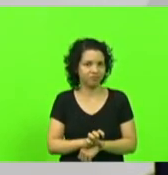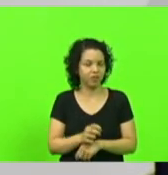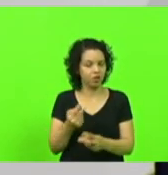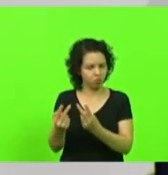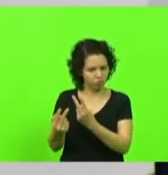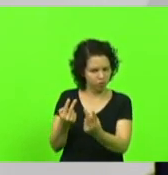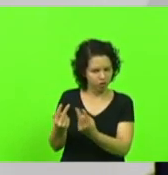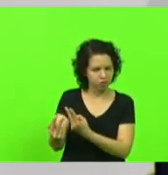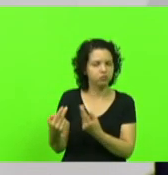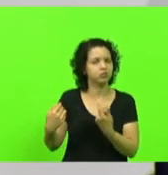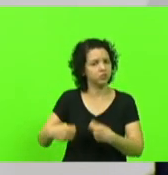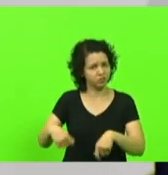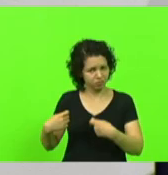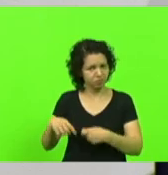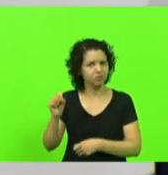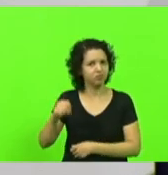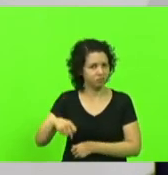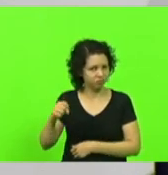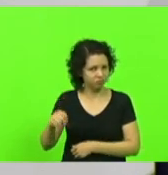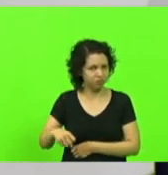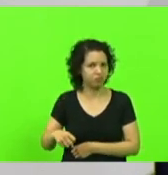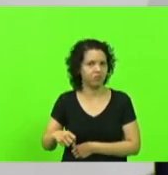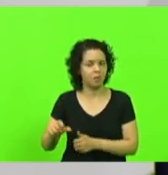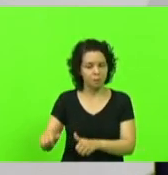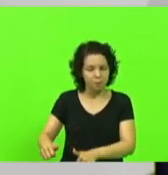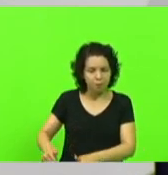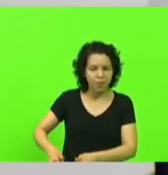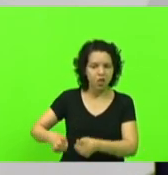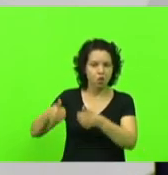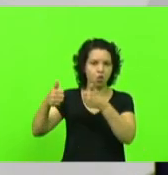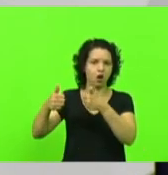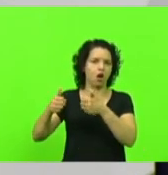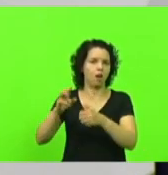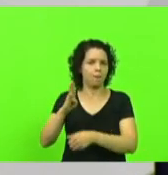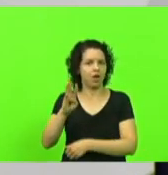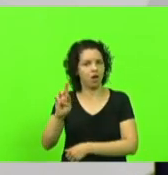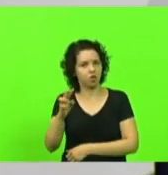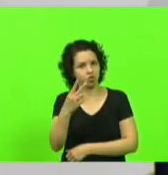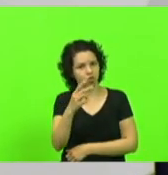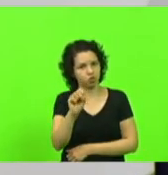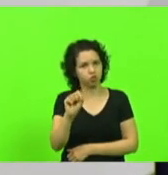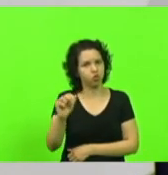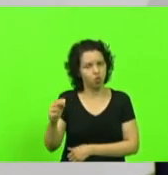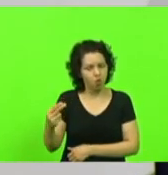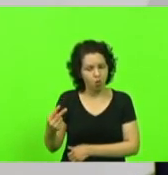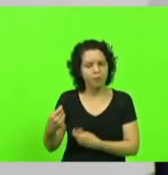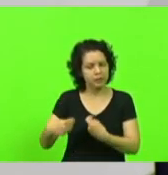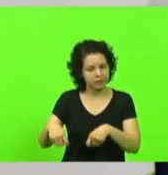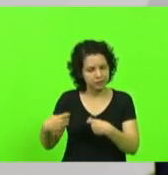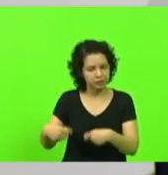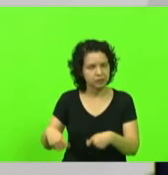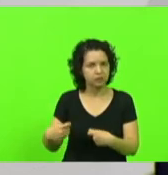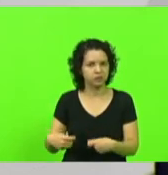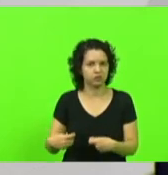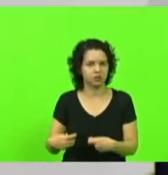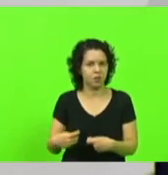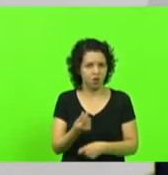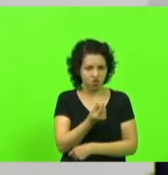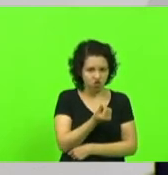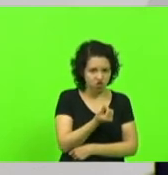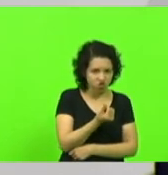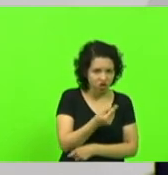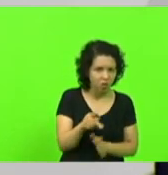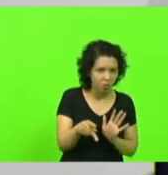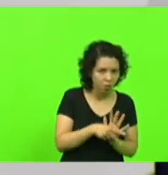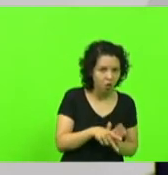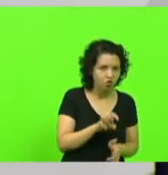federais. Sim, nós precisamos melhorar as condições da nossa BR-282. Mas não, não é com dinheiro